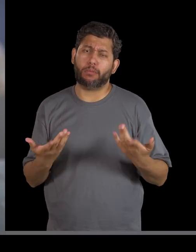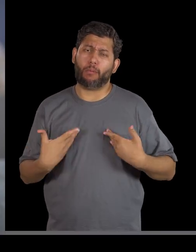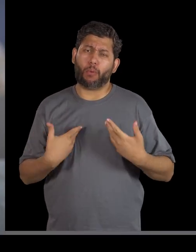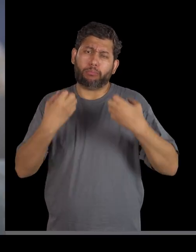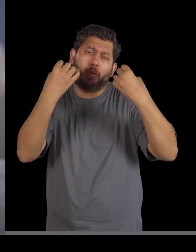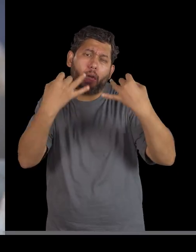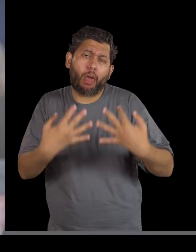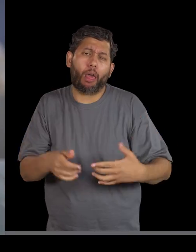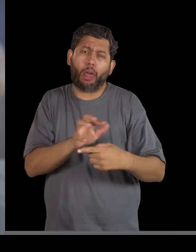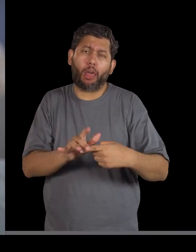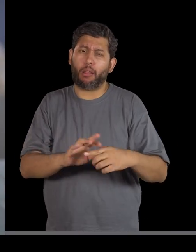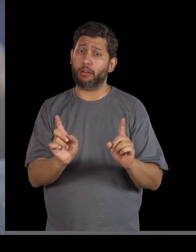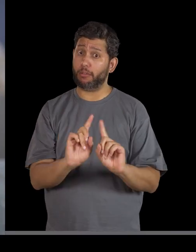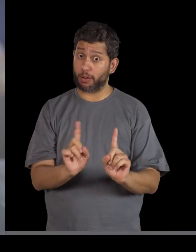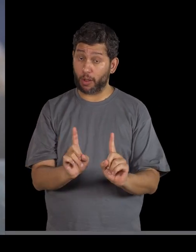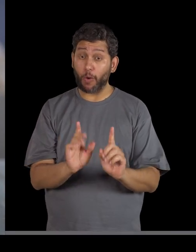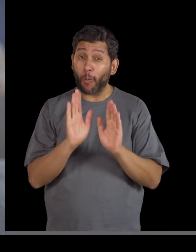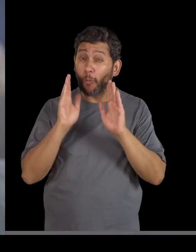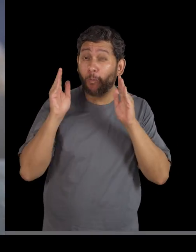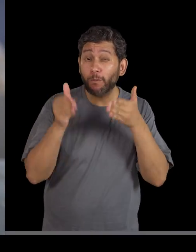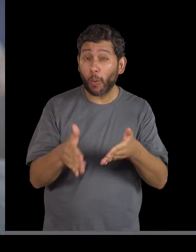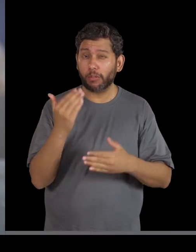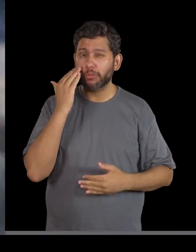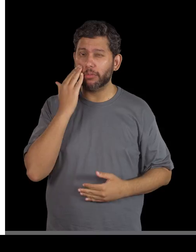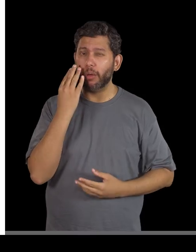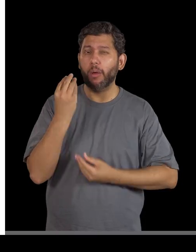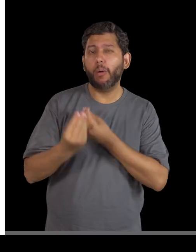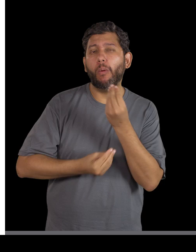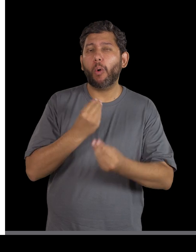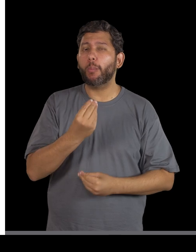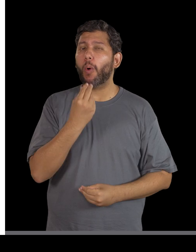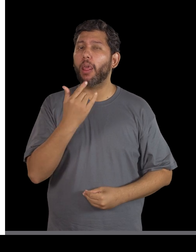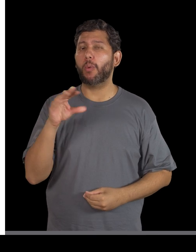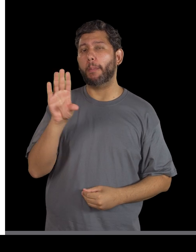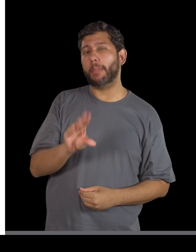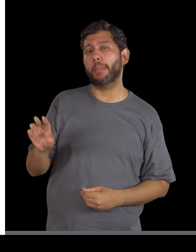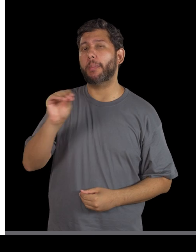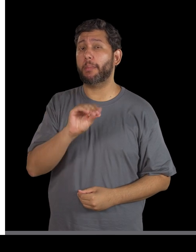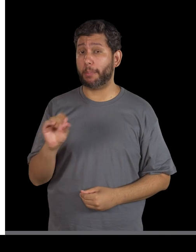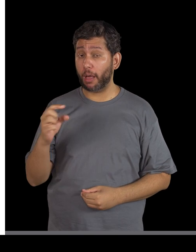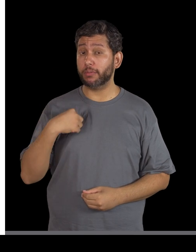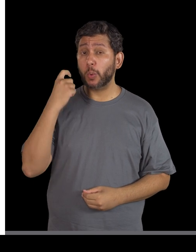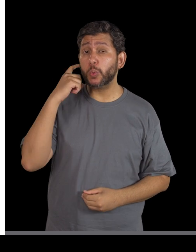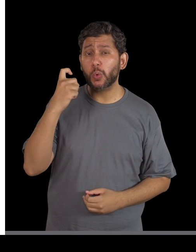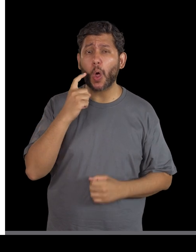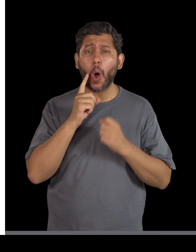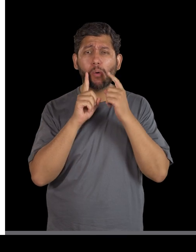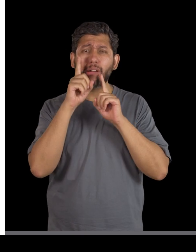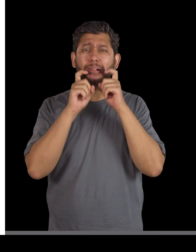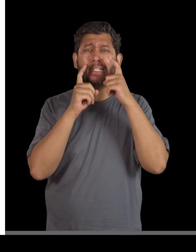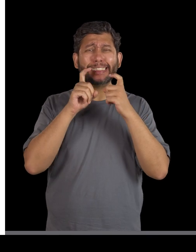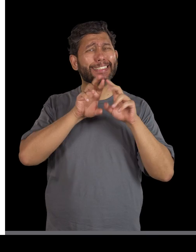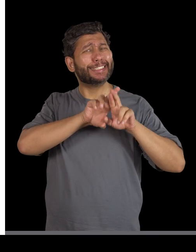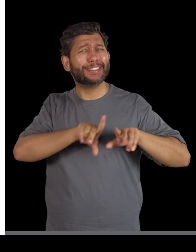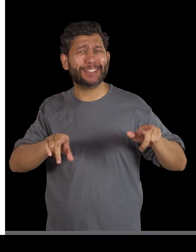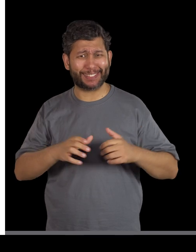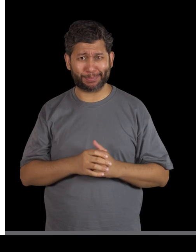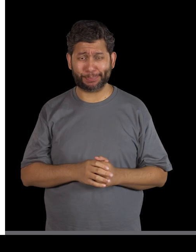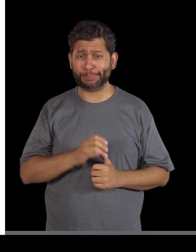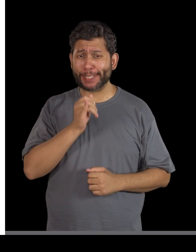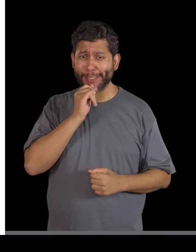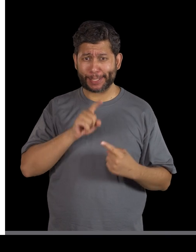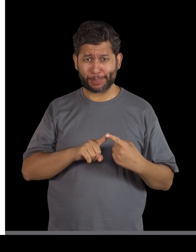vocês, mas eu só quero que você tenha em mente que eu tô falando de fonemas. Então, em português, a gente tem 7 fonemas vocálicos. A gente tem o I